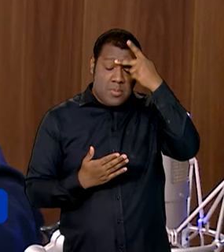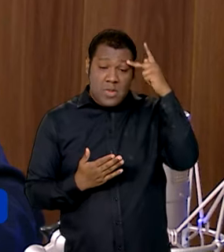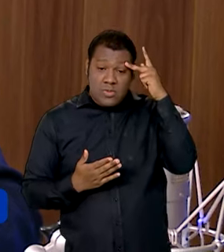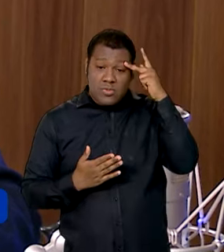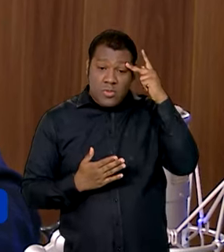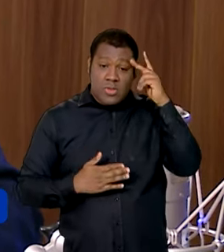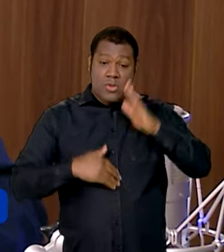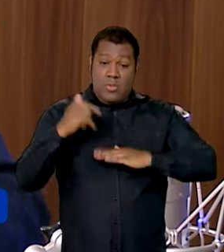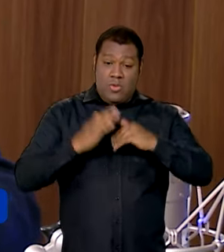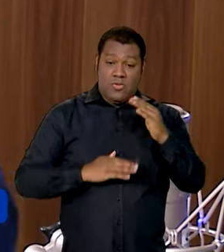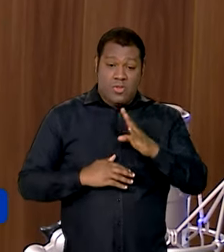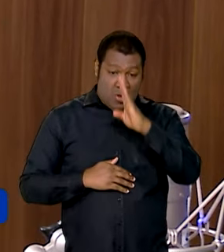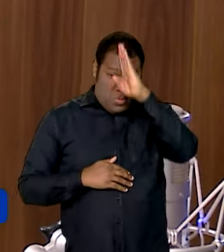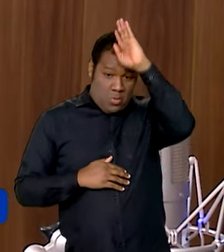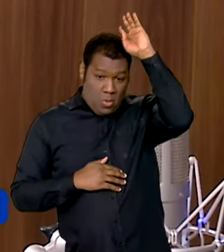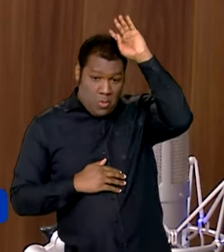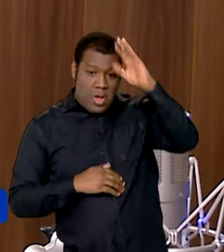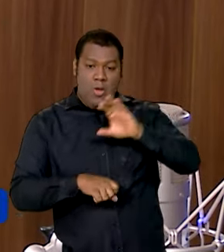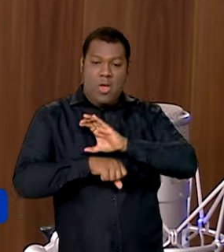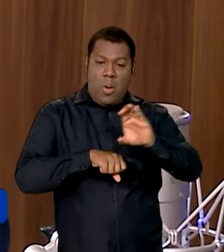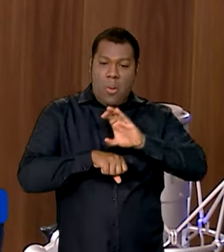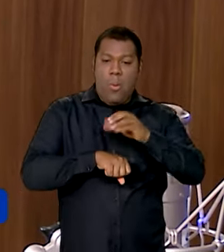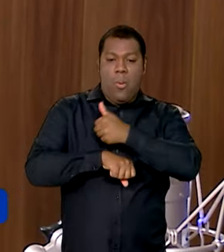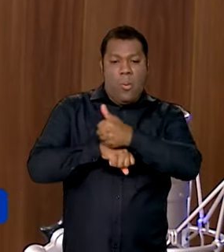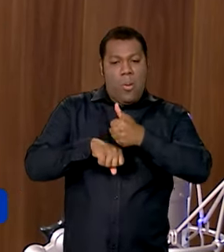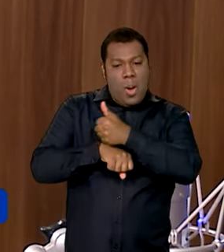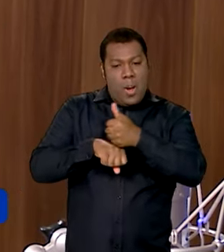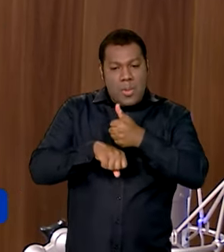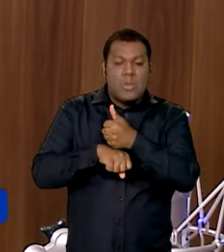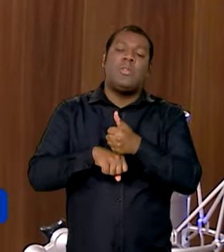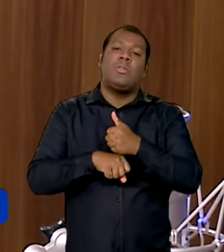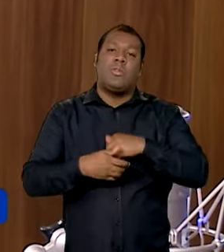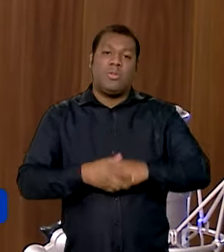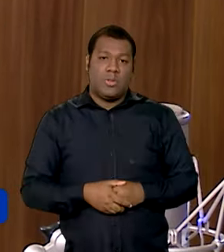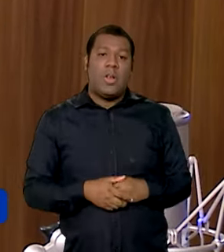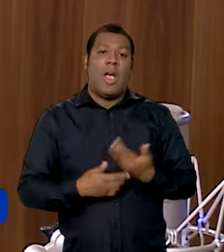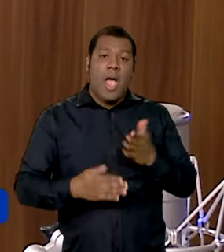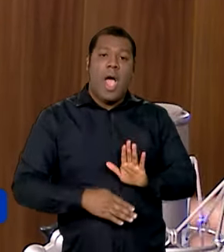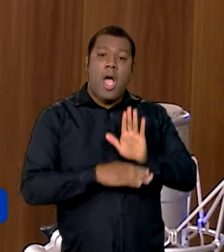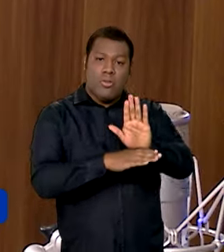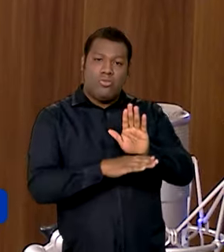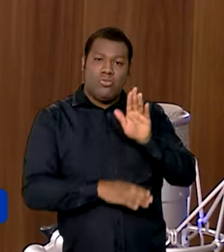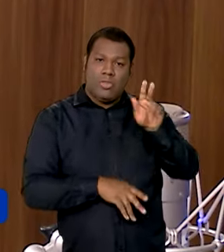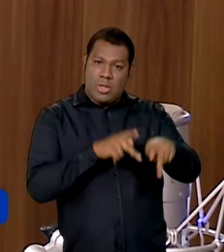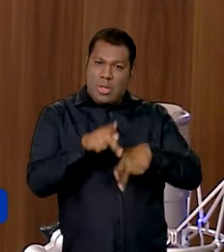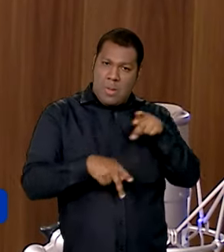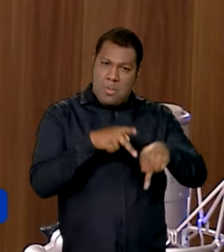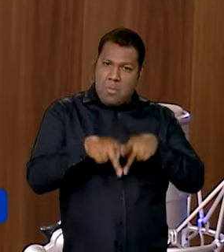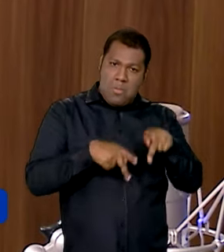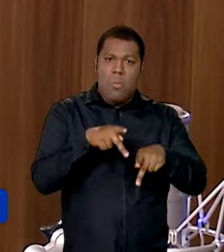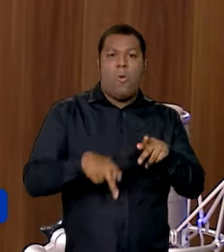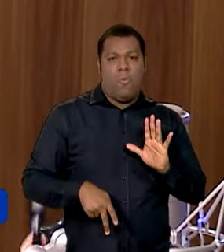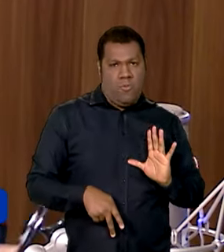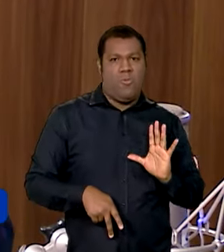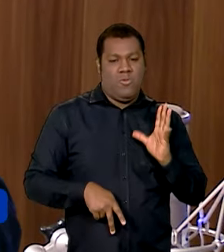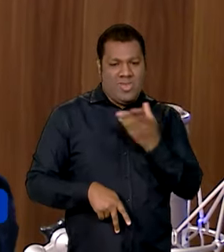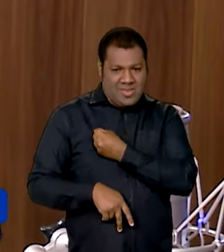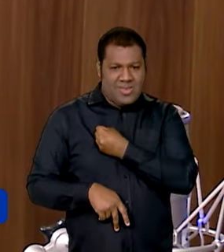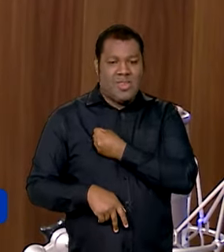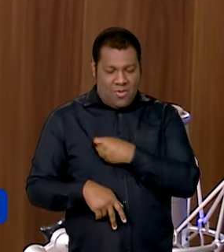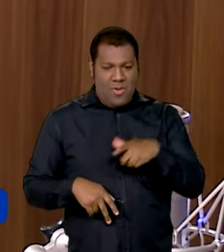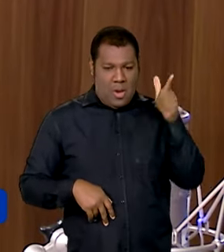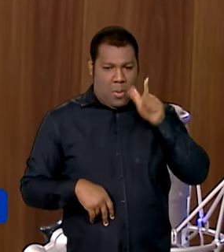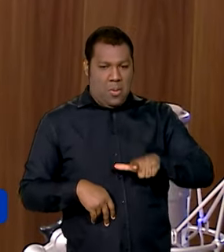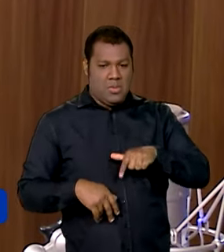desastre né organizar as ações atuar durante o desastre e recuperar e reconstruir no pós-desastre mas